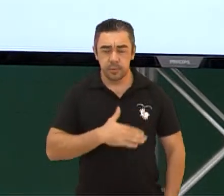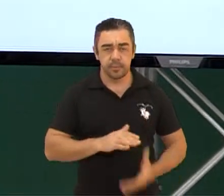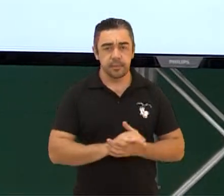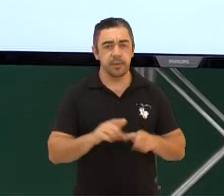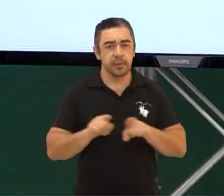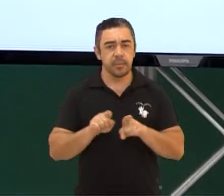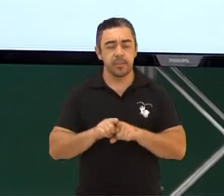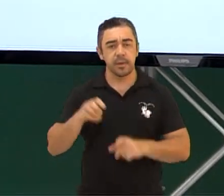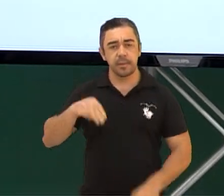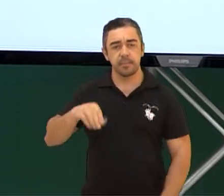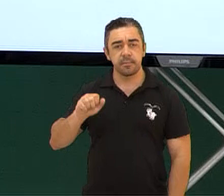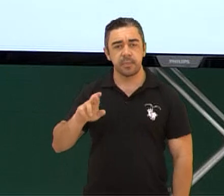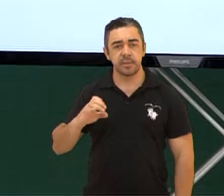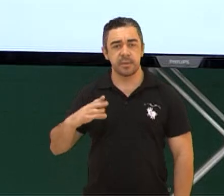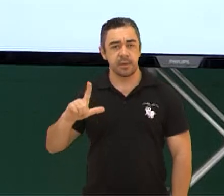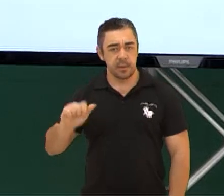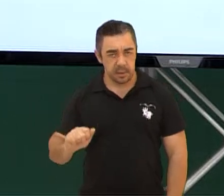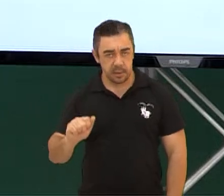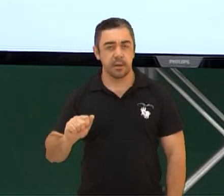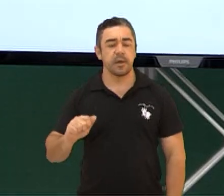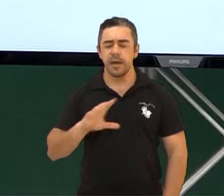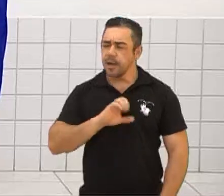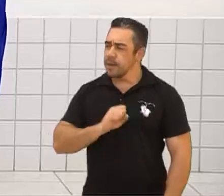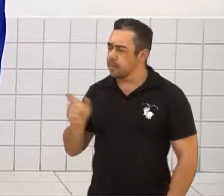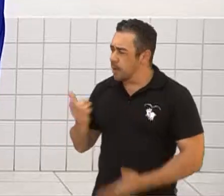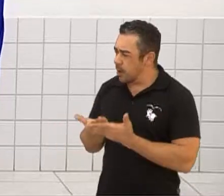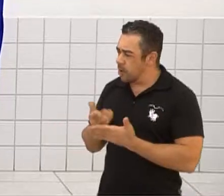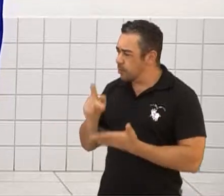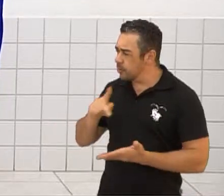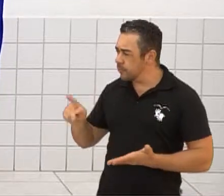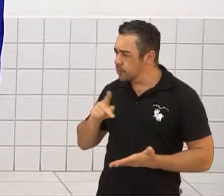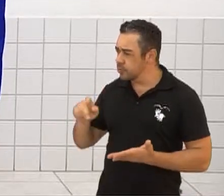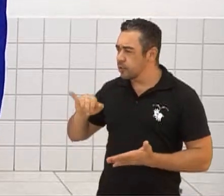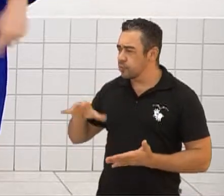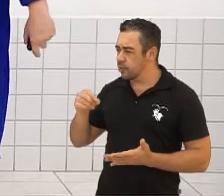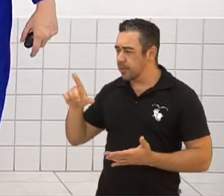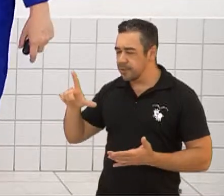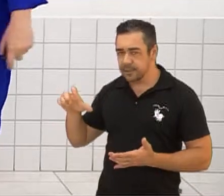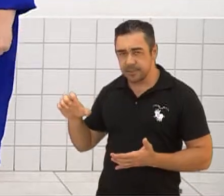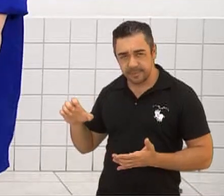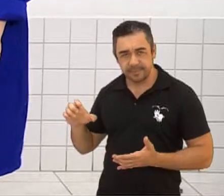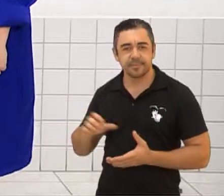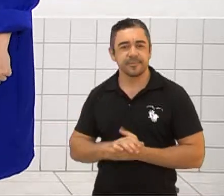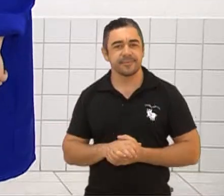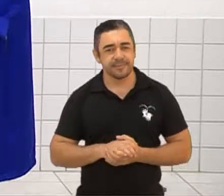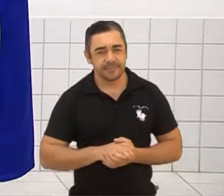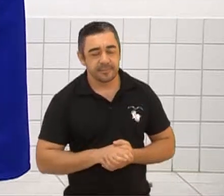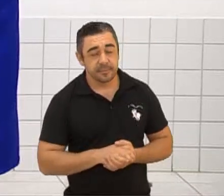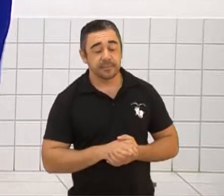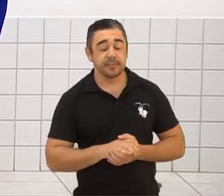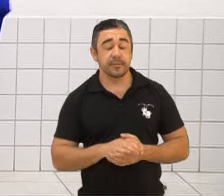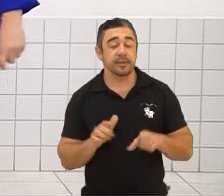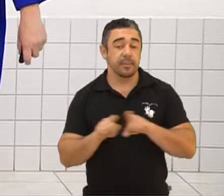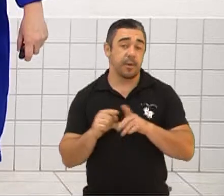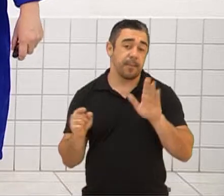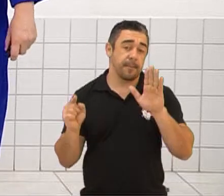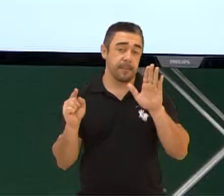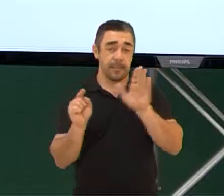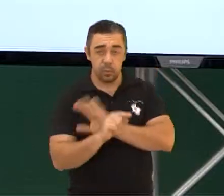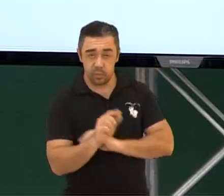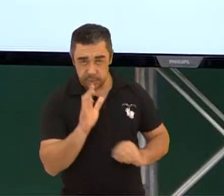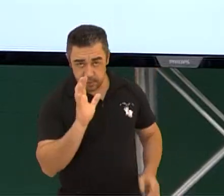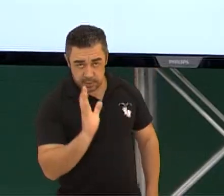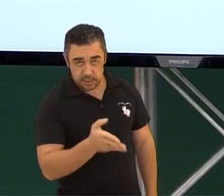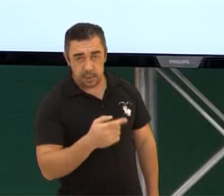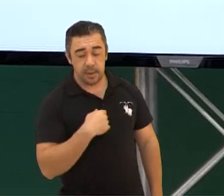Marcela Félix, que falando assim, amo as aulas da professora Joyce, professora. Estou mandando lá um salve aí, importante, né, professora? E a gente tem uma pergunta também, né, uma